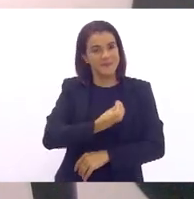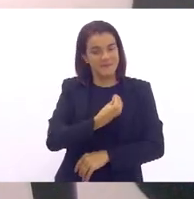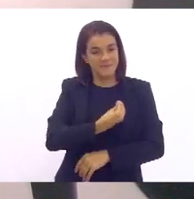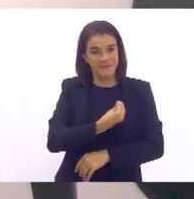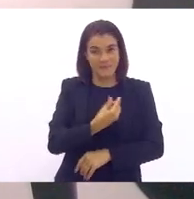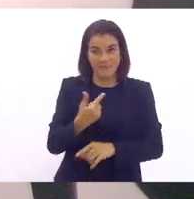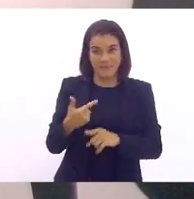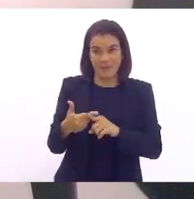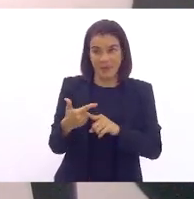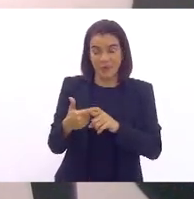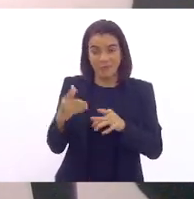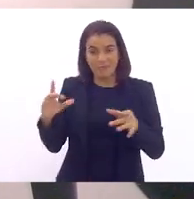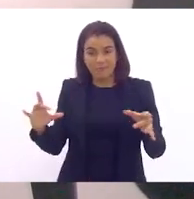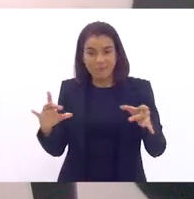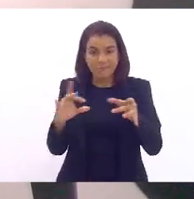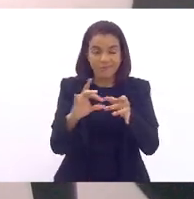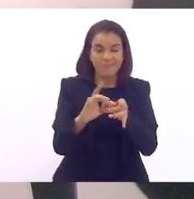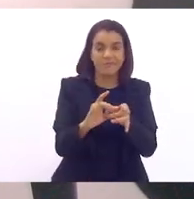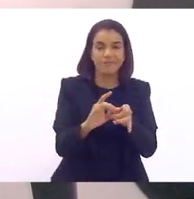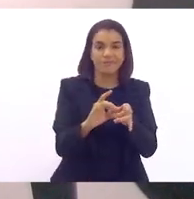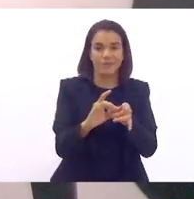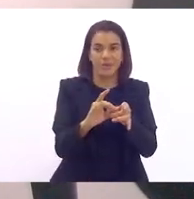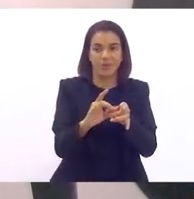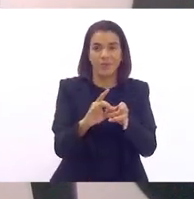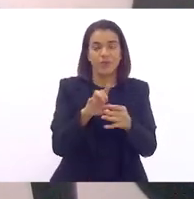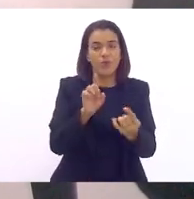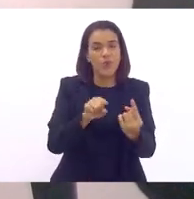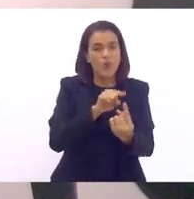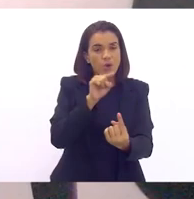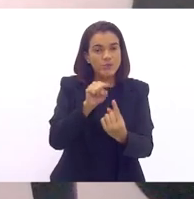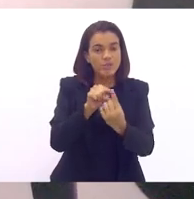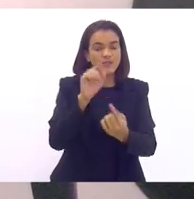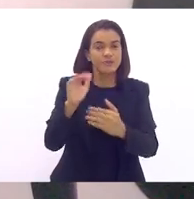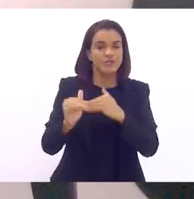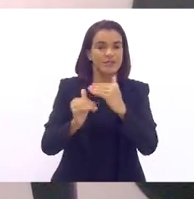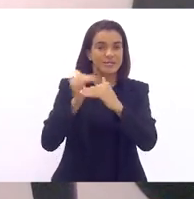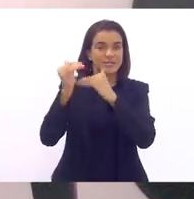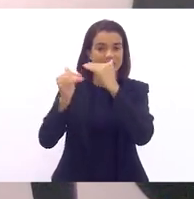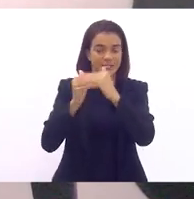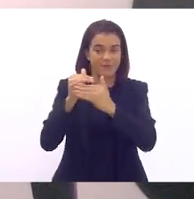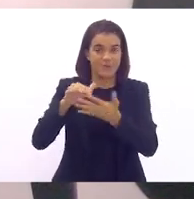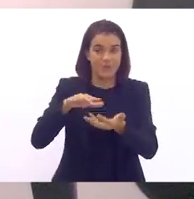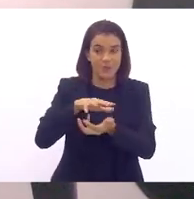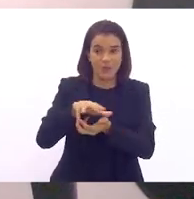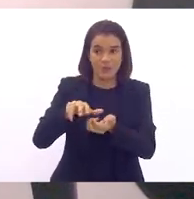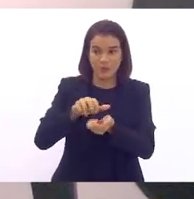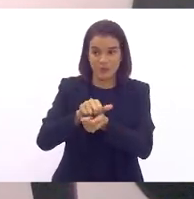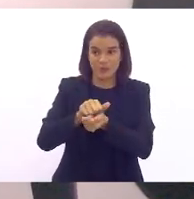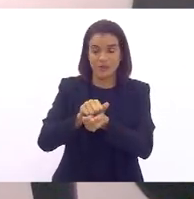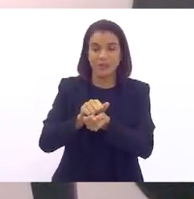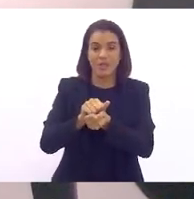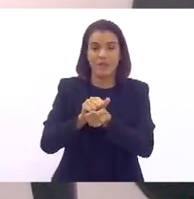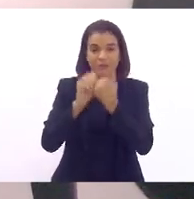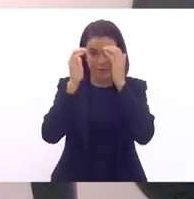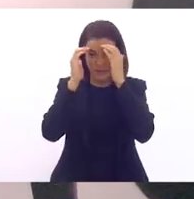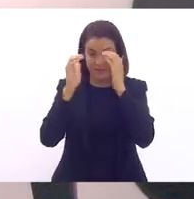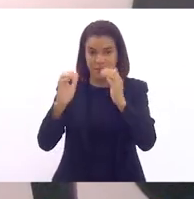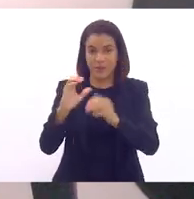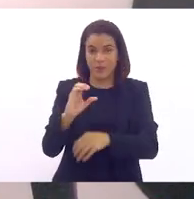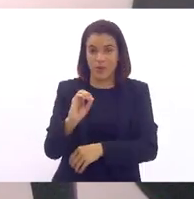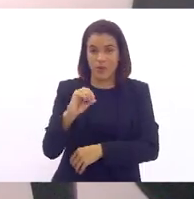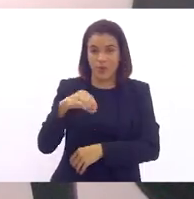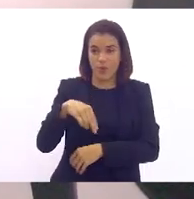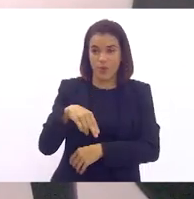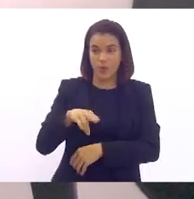fez um link com os objetivos de desenvolvimento sustentável da ONU né E lá também